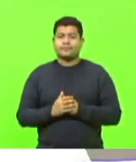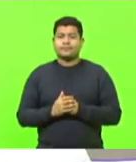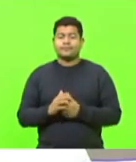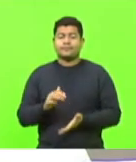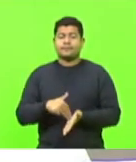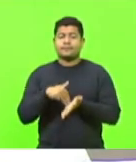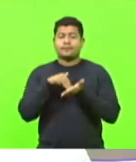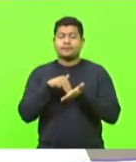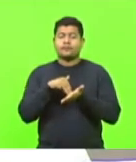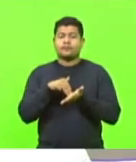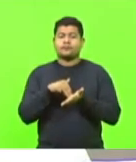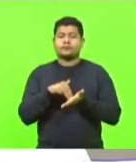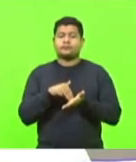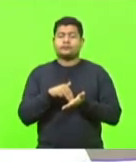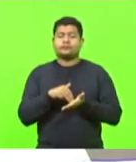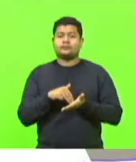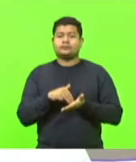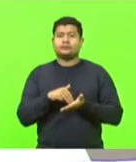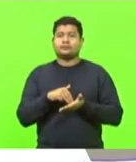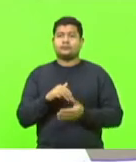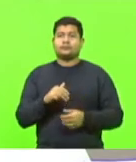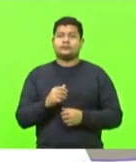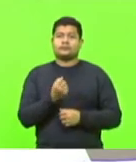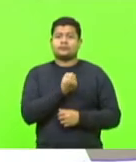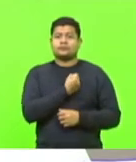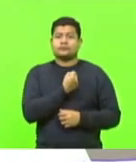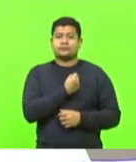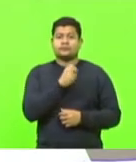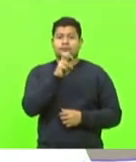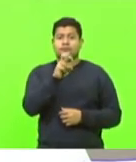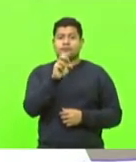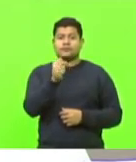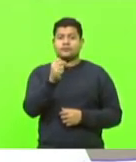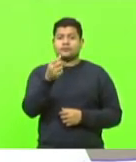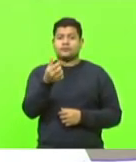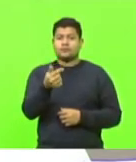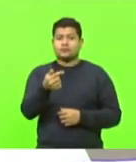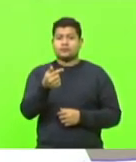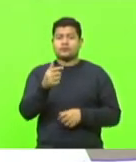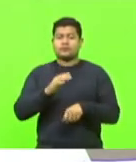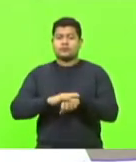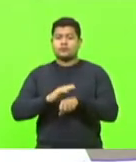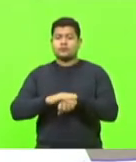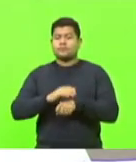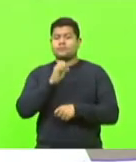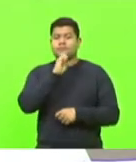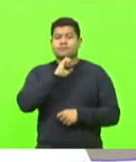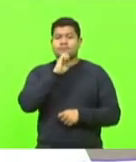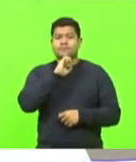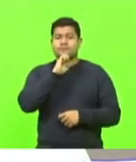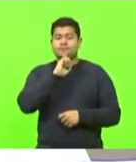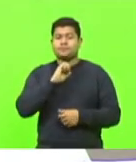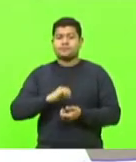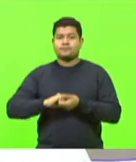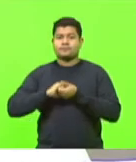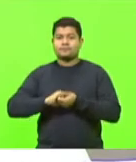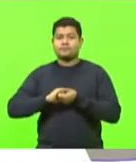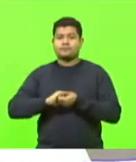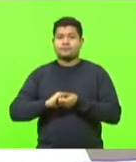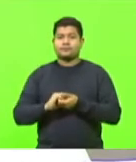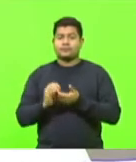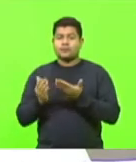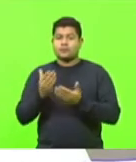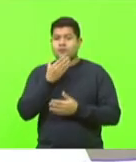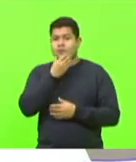Moção. Moções. Moção número 587. Deputado Felipe Estevão, cumprimentando o cabo